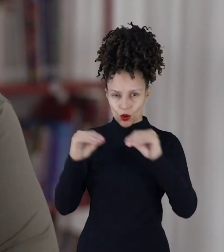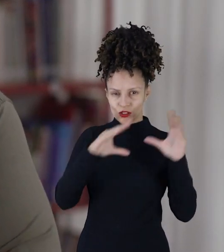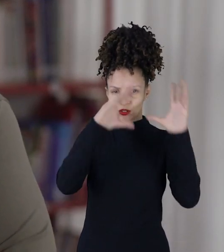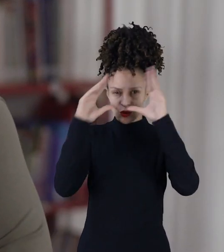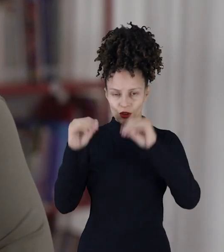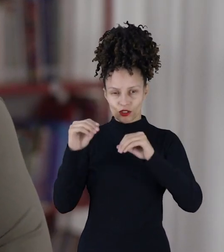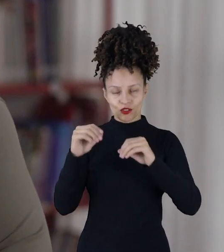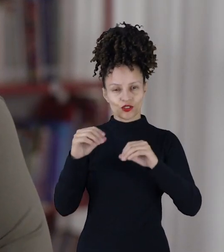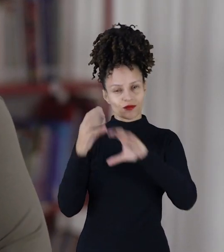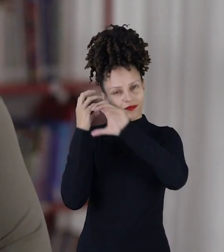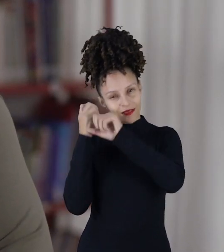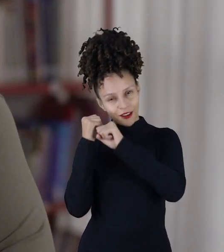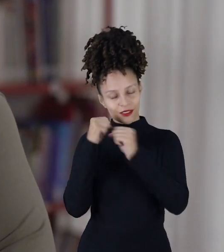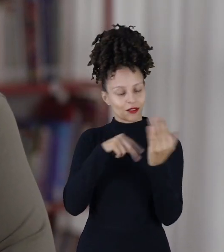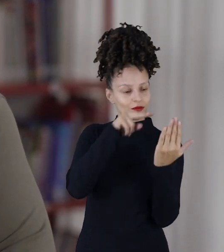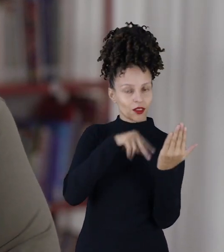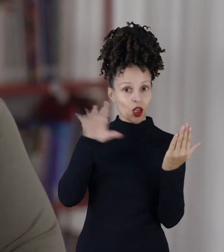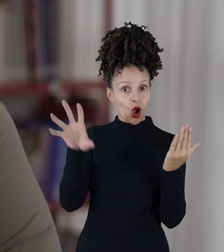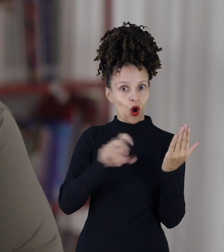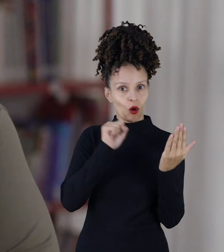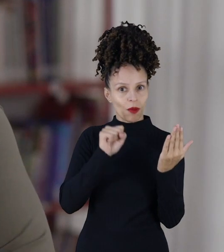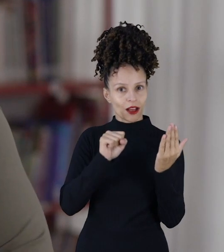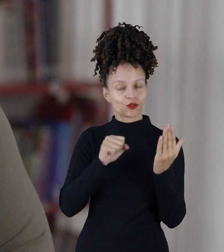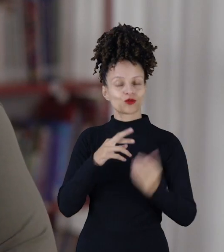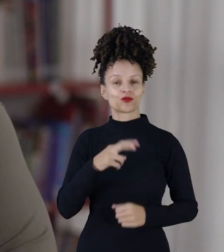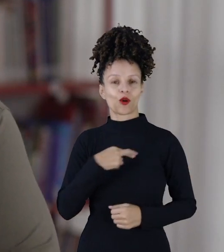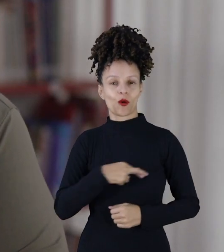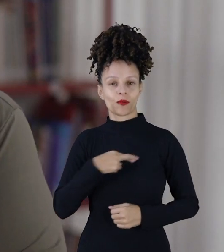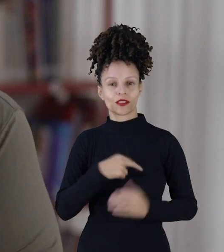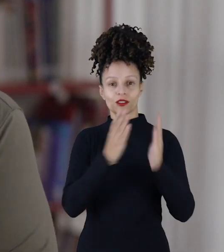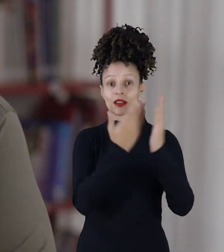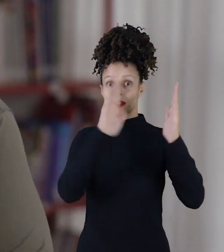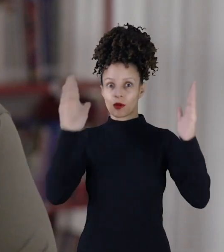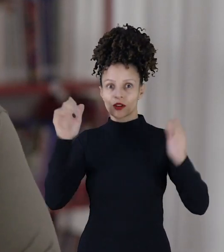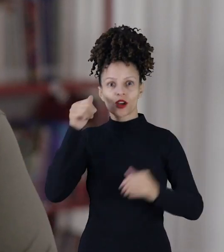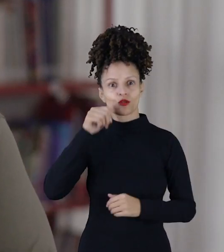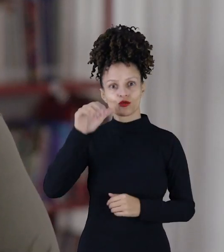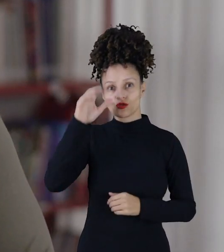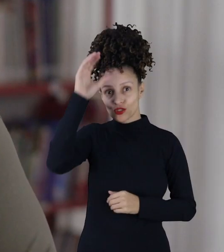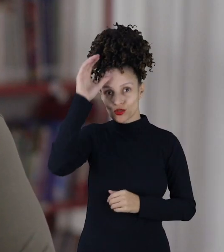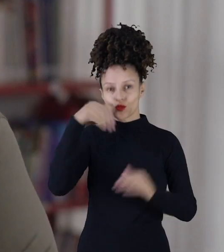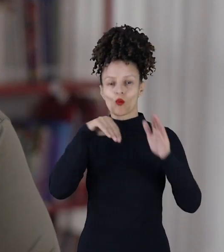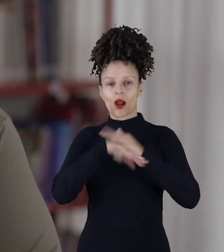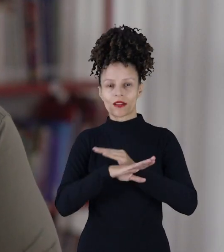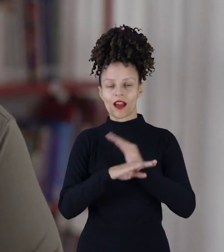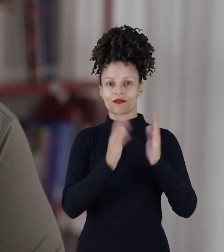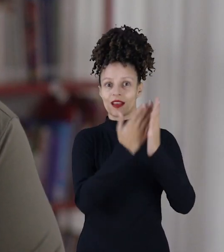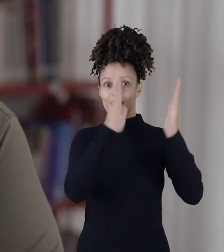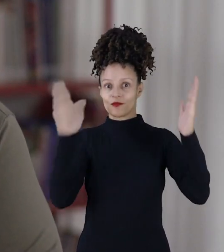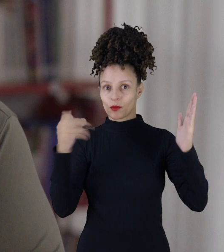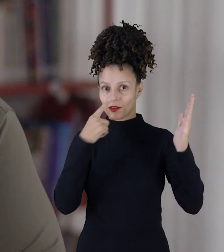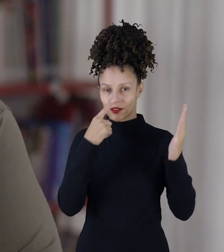noite, embaixo do travesseiro. Lúcia tinha roubado o romance da biblioteca de cedro onde seu tio guardava os livros